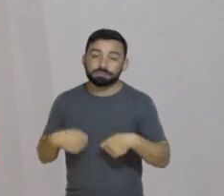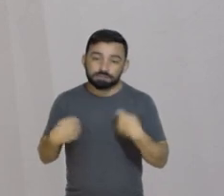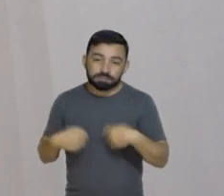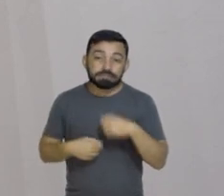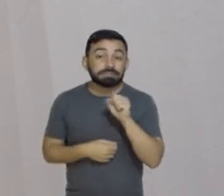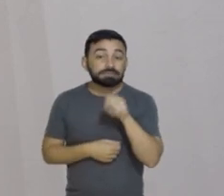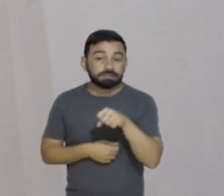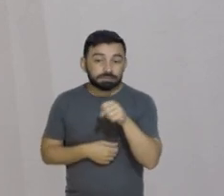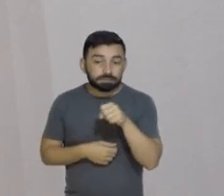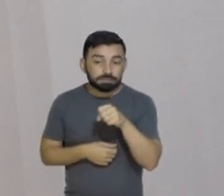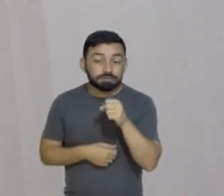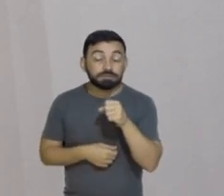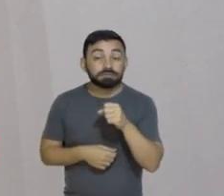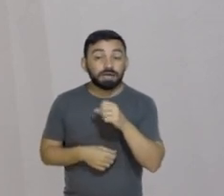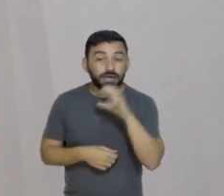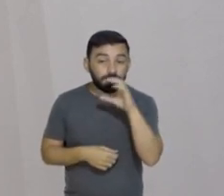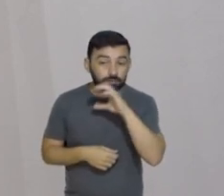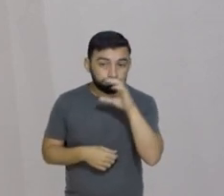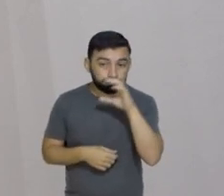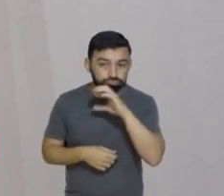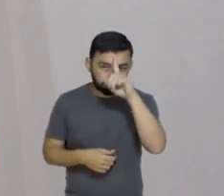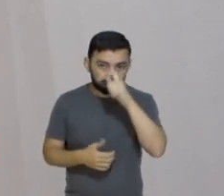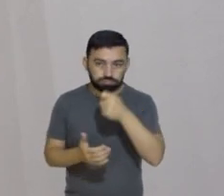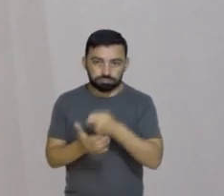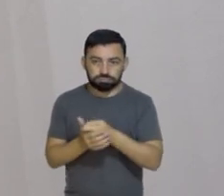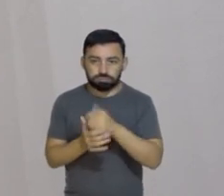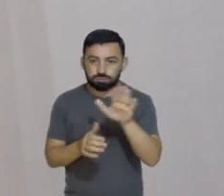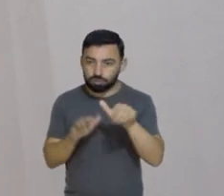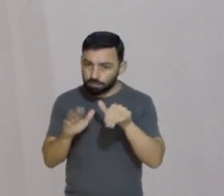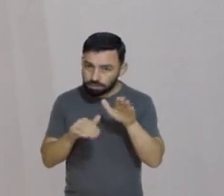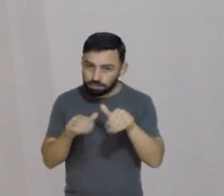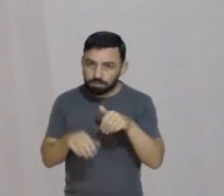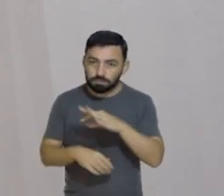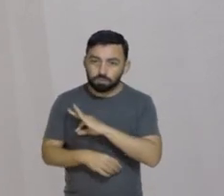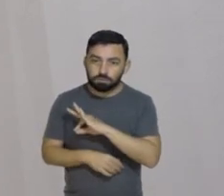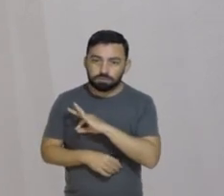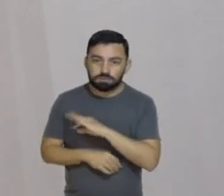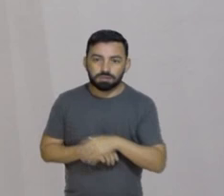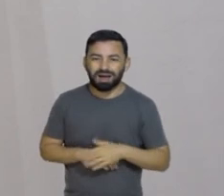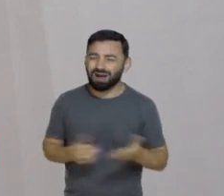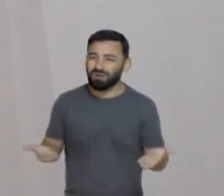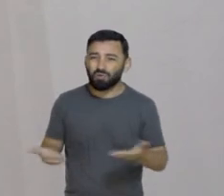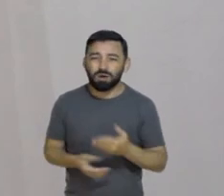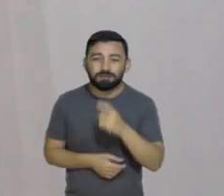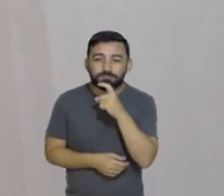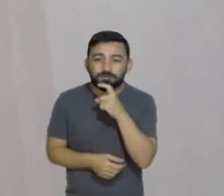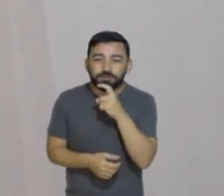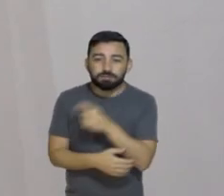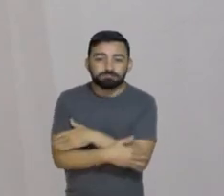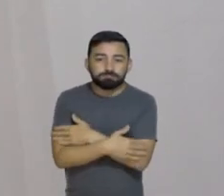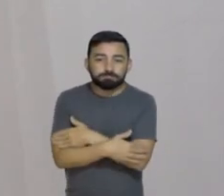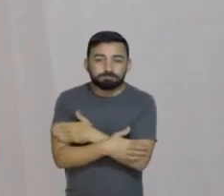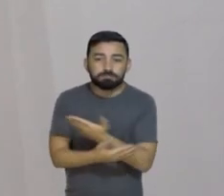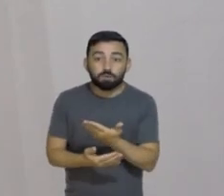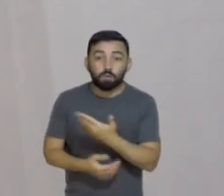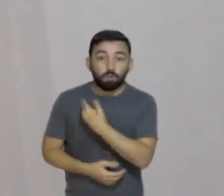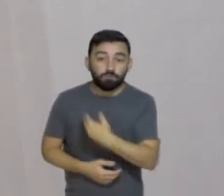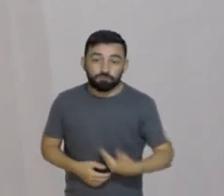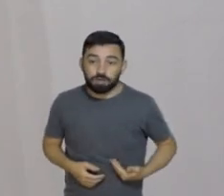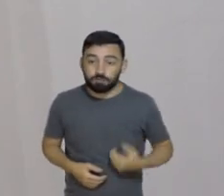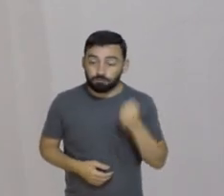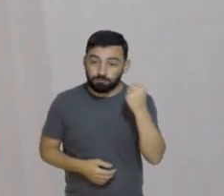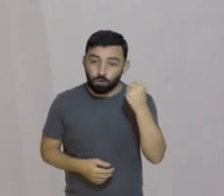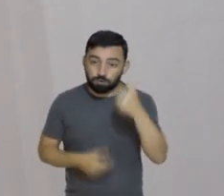essa decisão rápida para chamar os policiais. Agora vem a estação de inverno, que o governo está trabalhando tão forte e